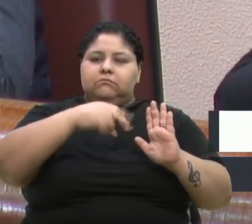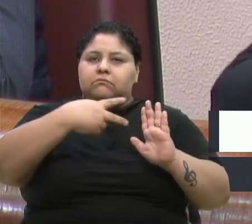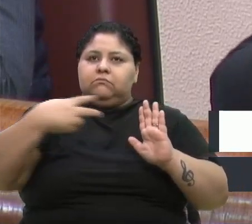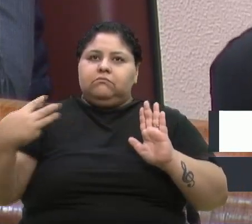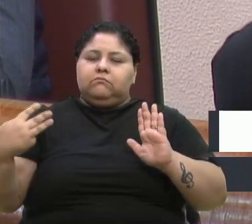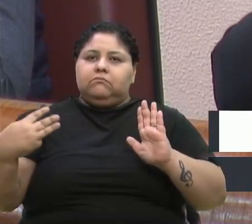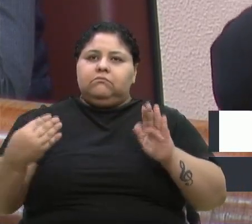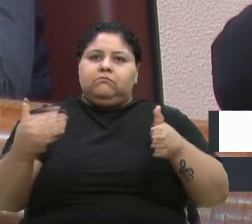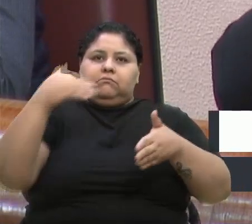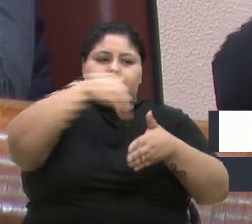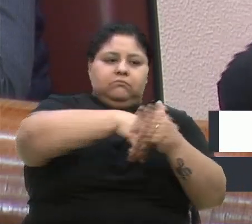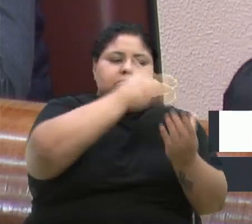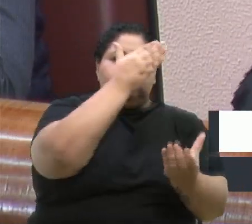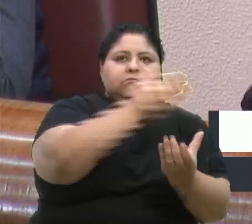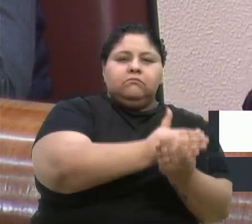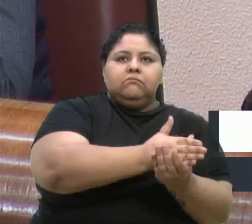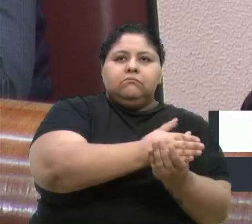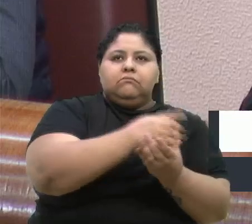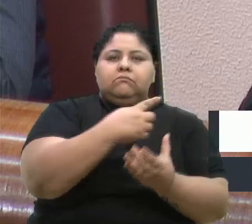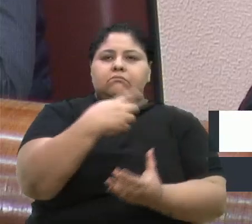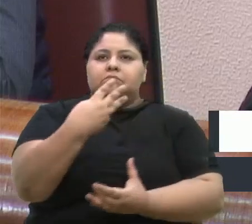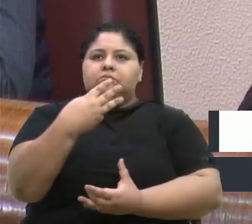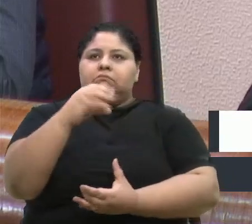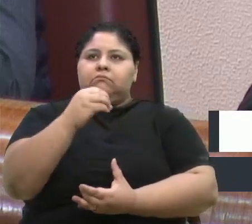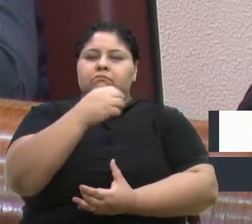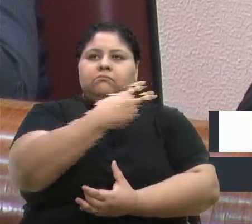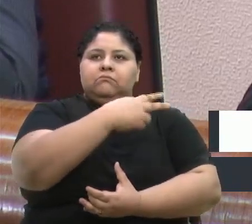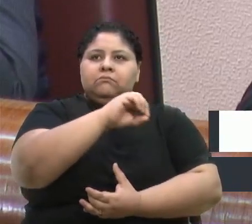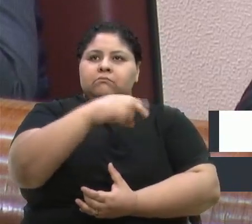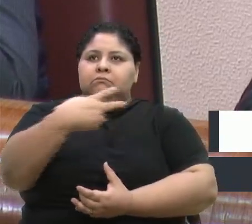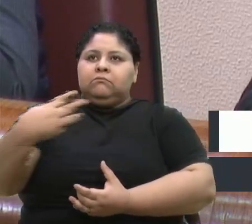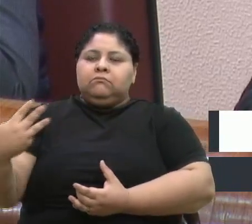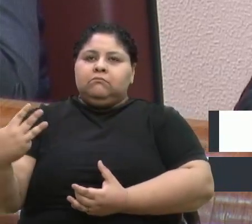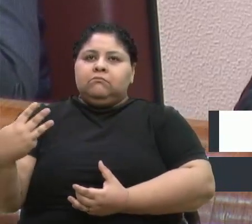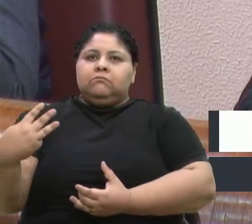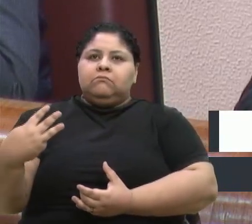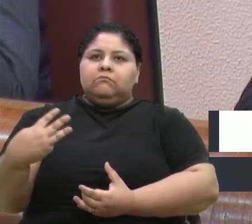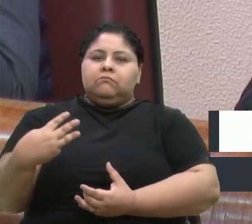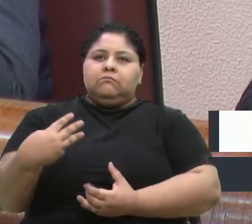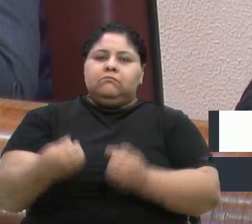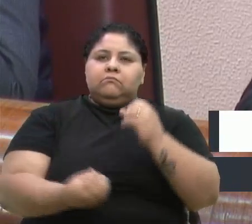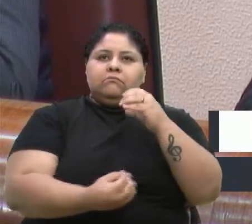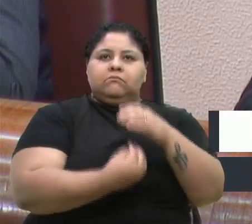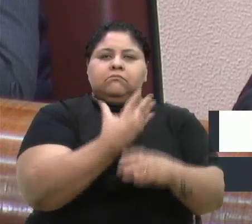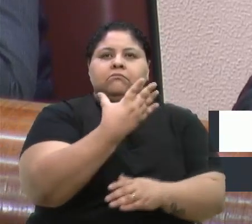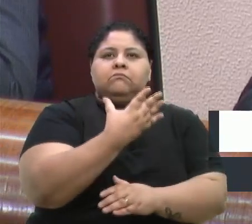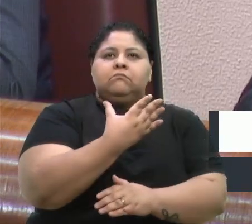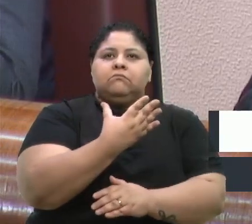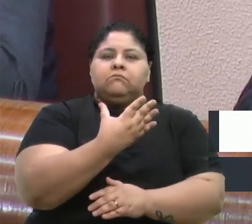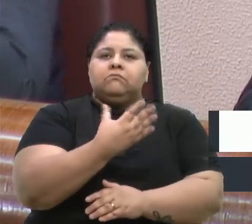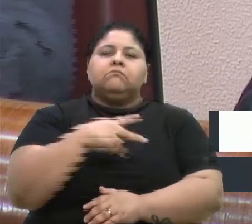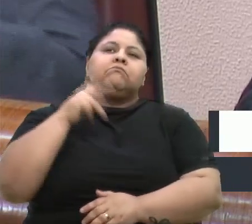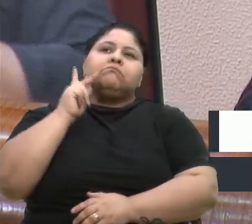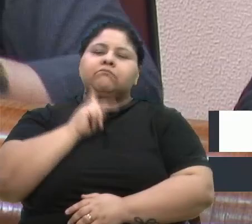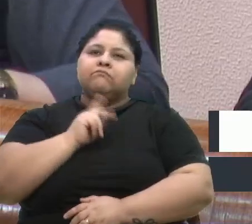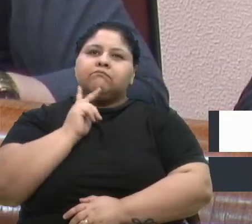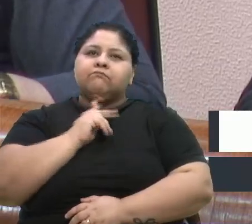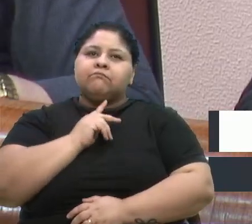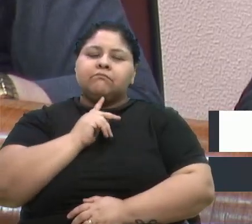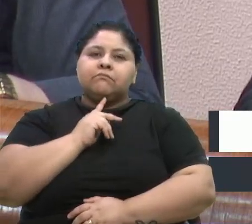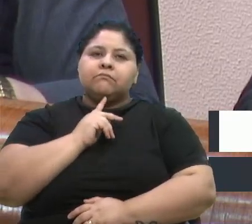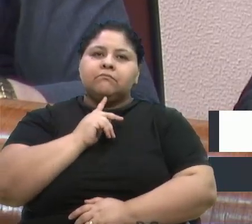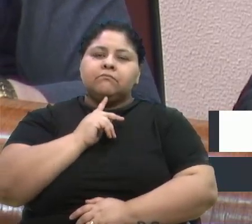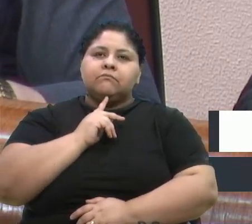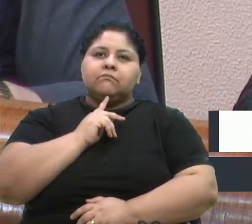99/2023, contido no processo número 138/2023, de autoria do vereador Renato Oliveira,